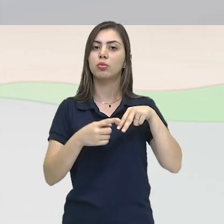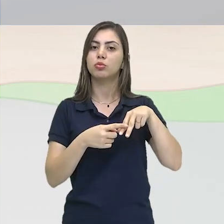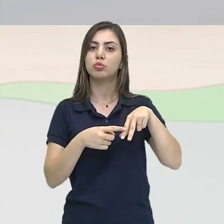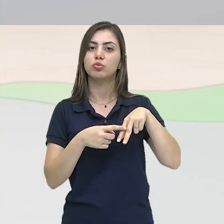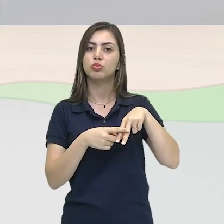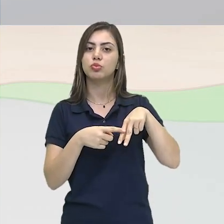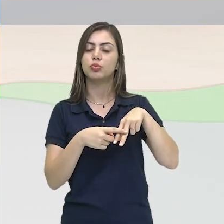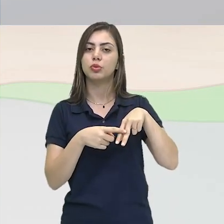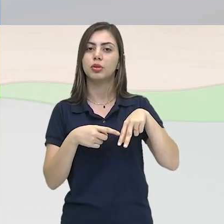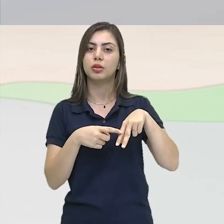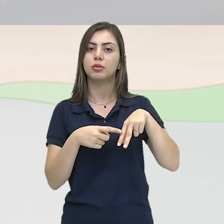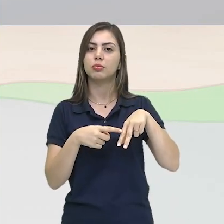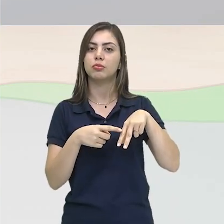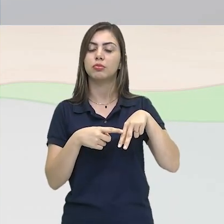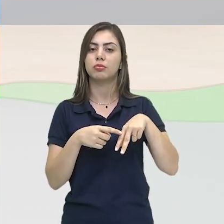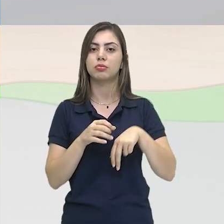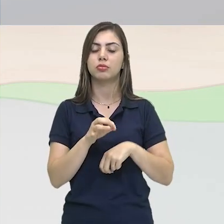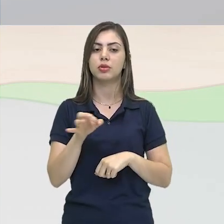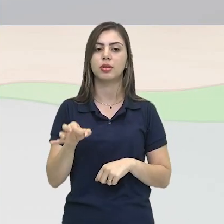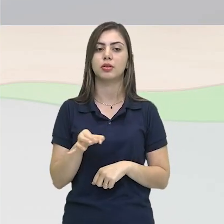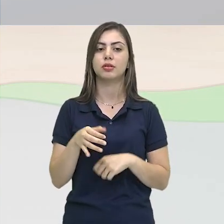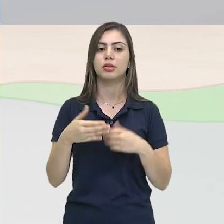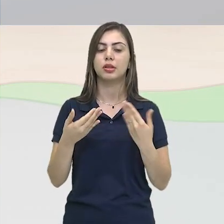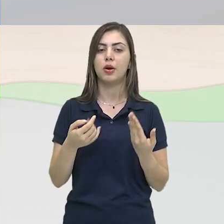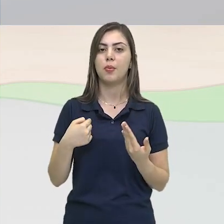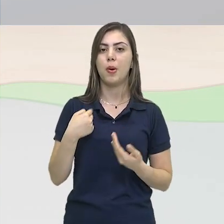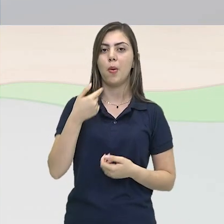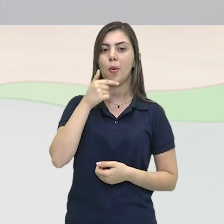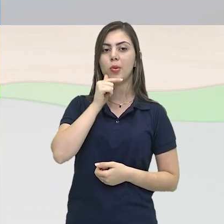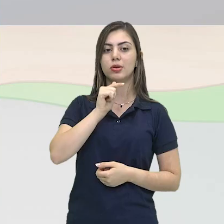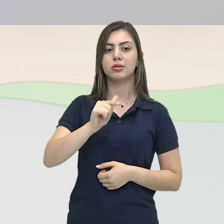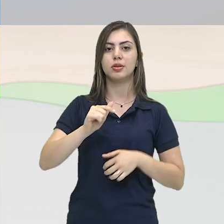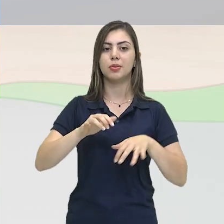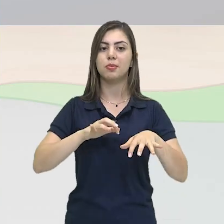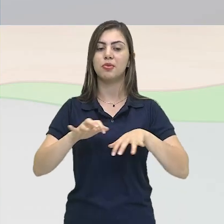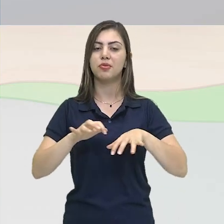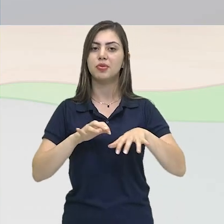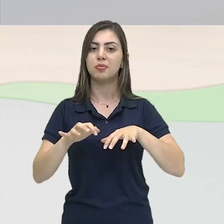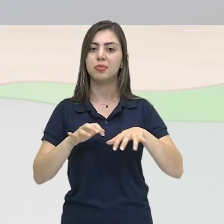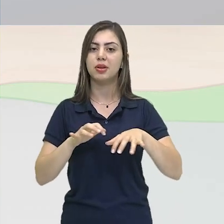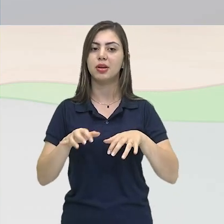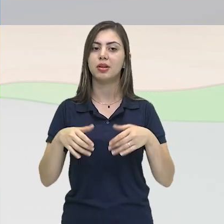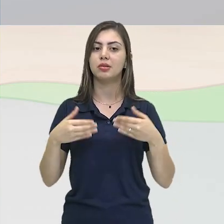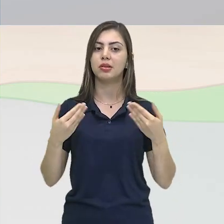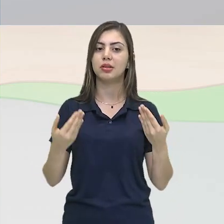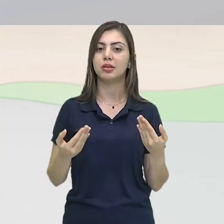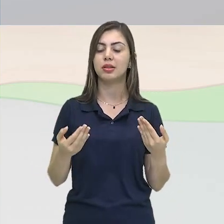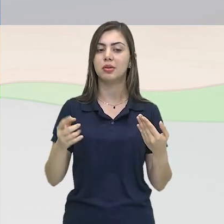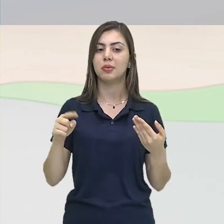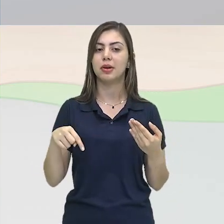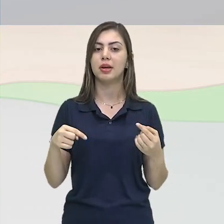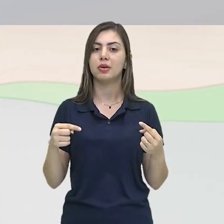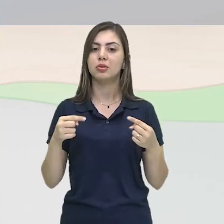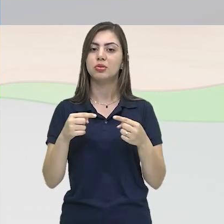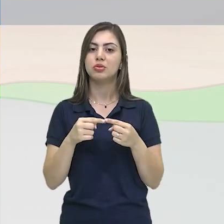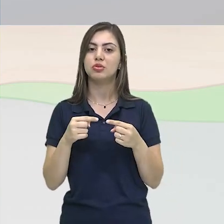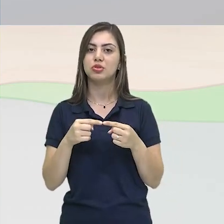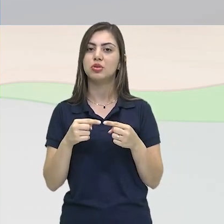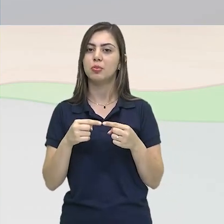joelho, certo? Então, eu consegui me movimentar, eu tenho uma articulação